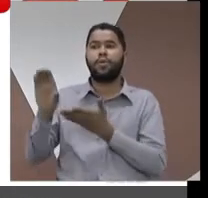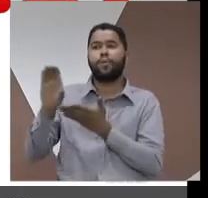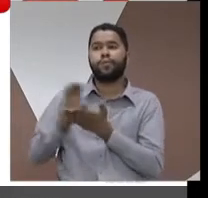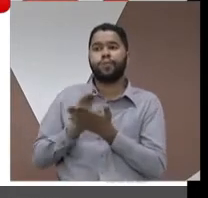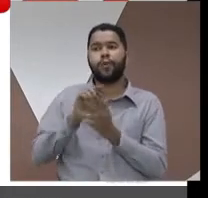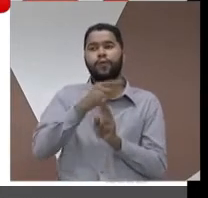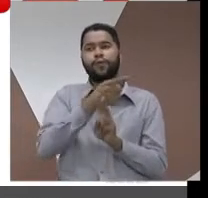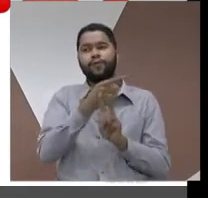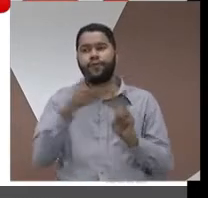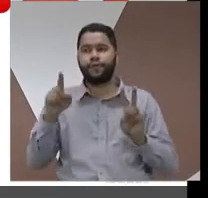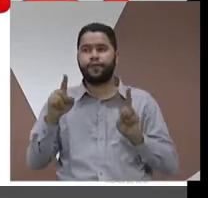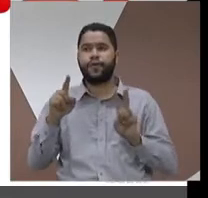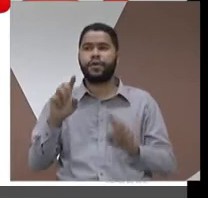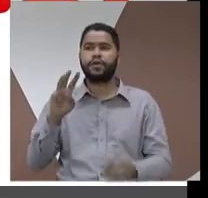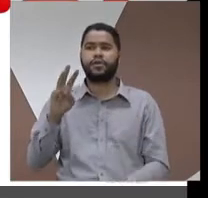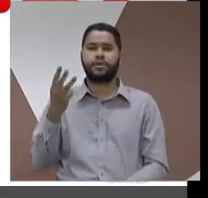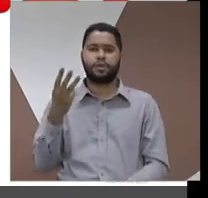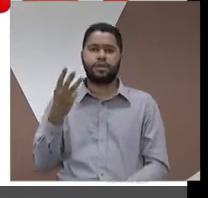Concessão,